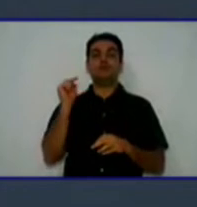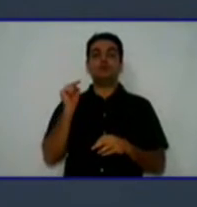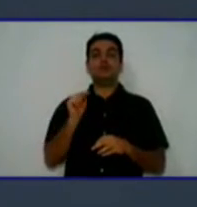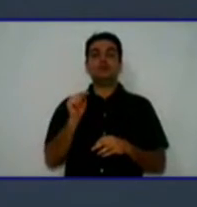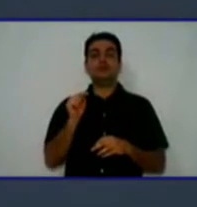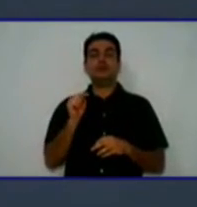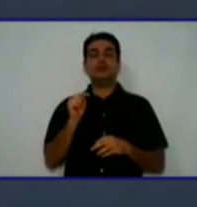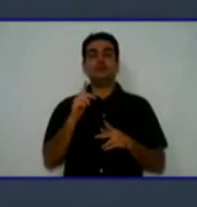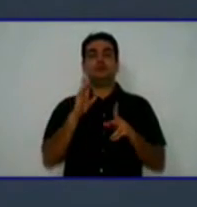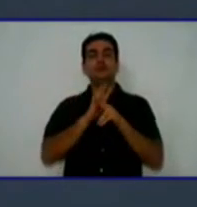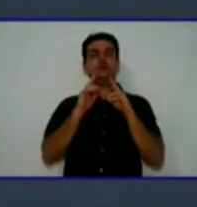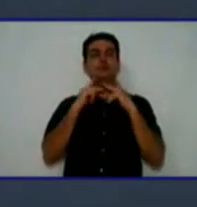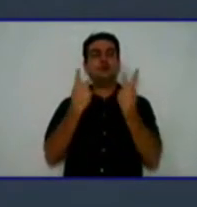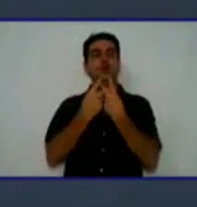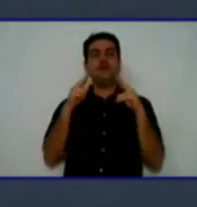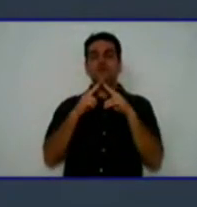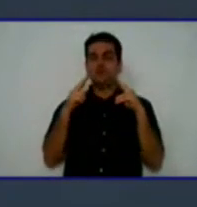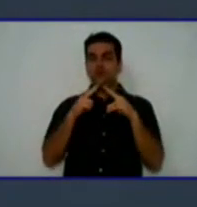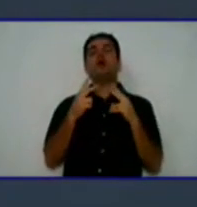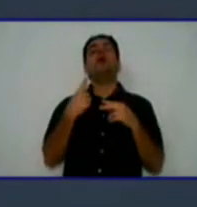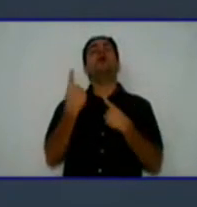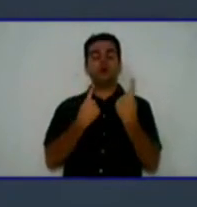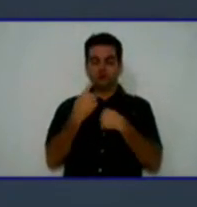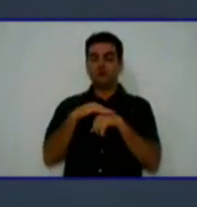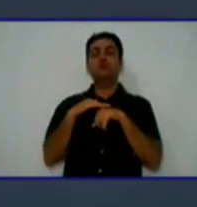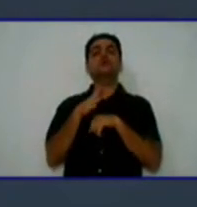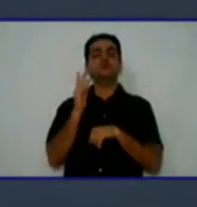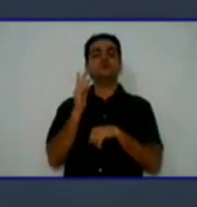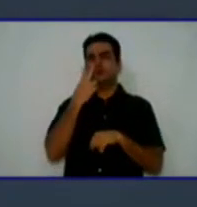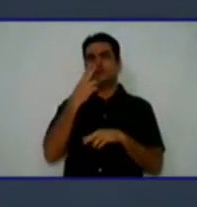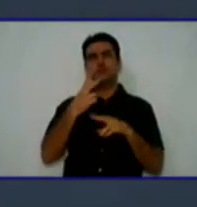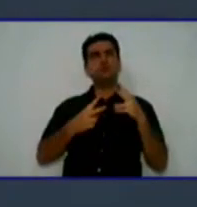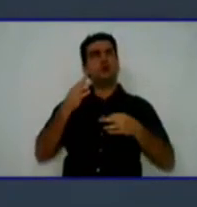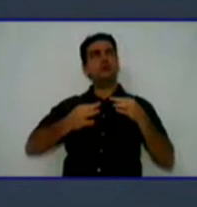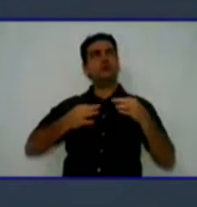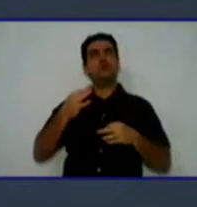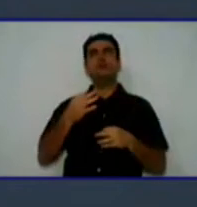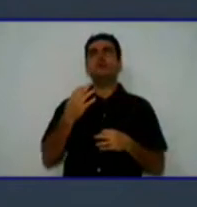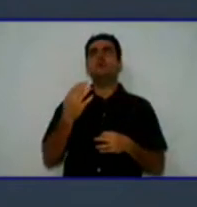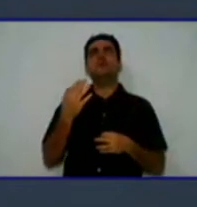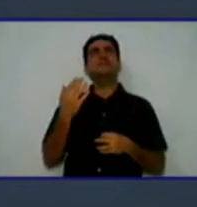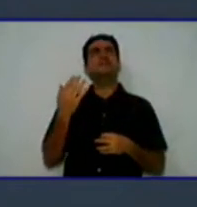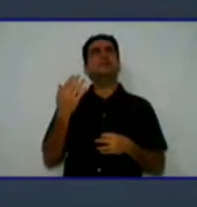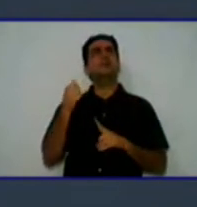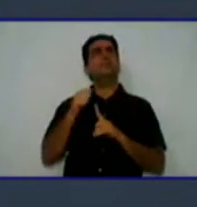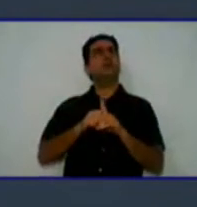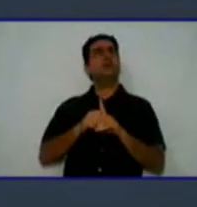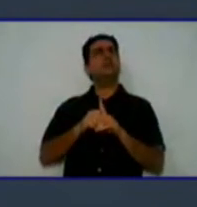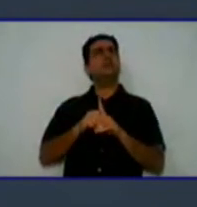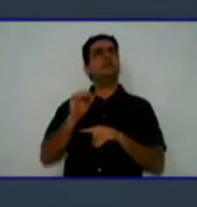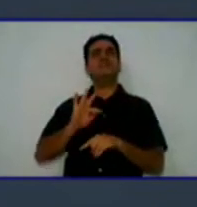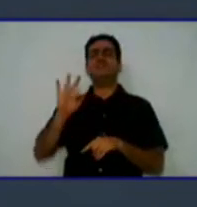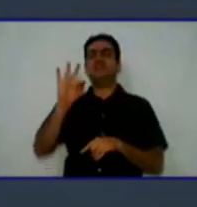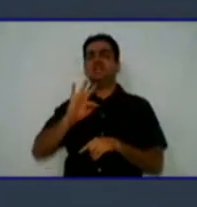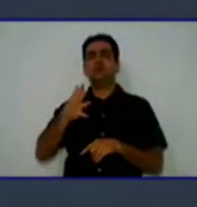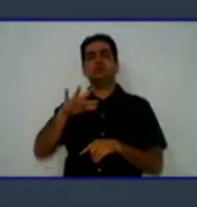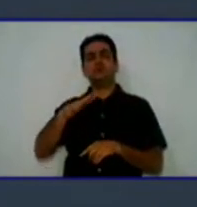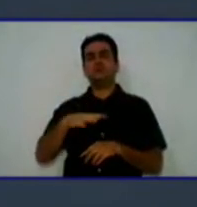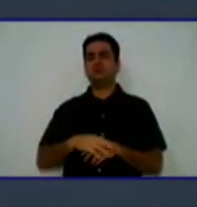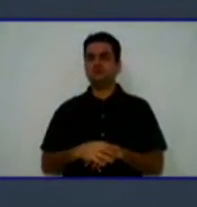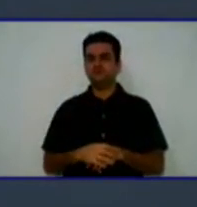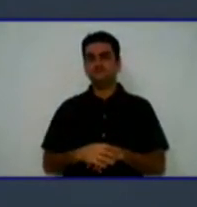no plenário virtual, numa das sessões do último mês de fevereiro.